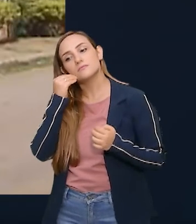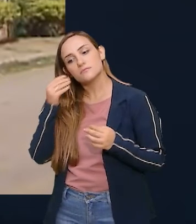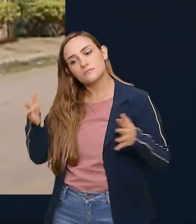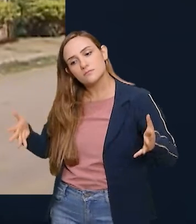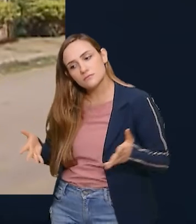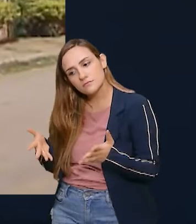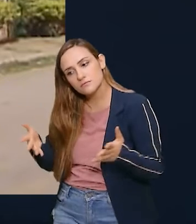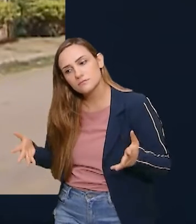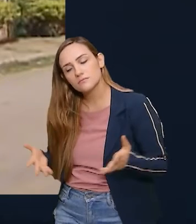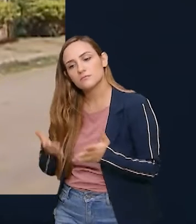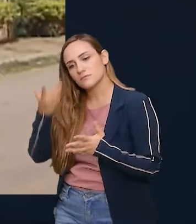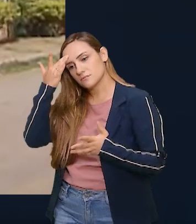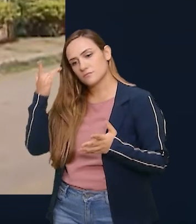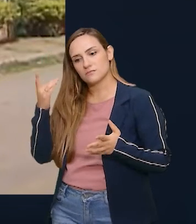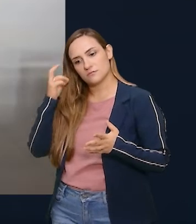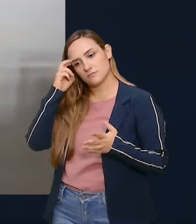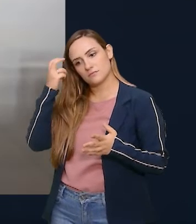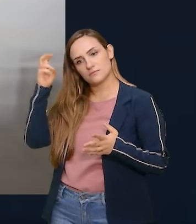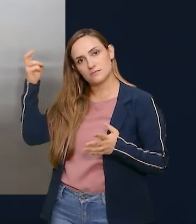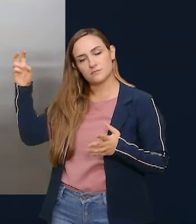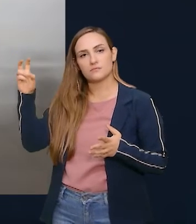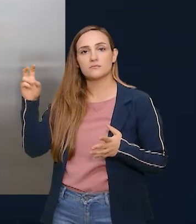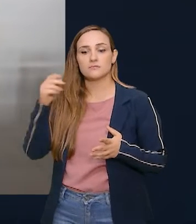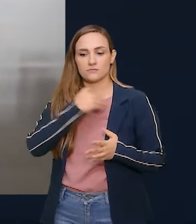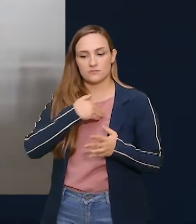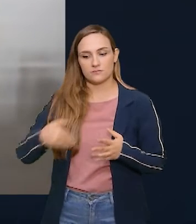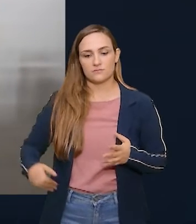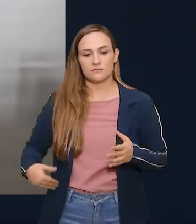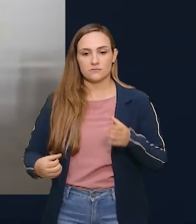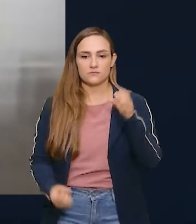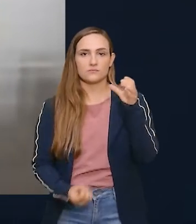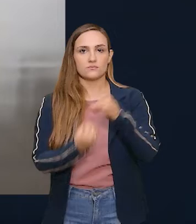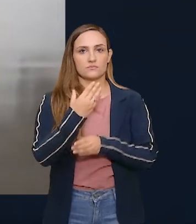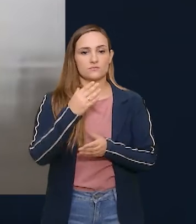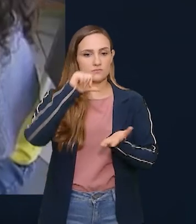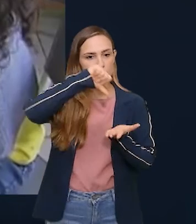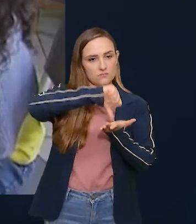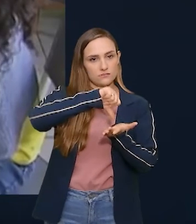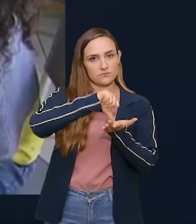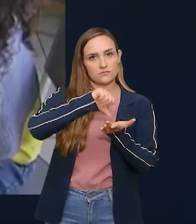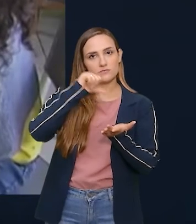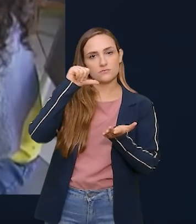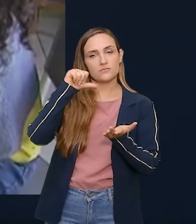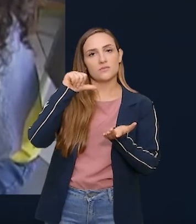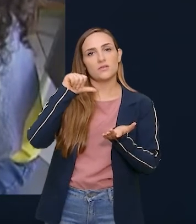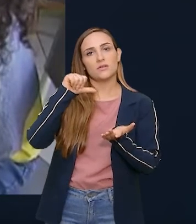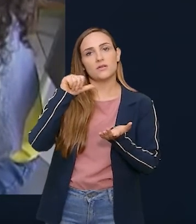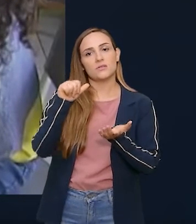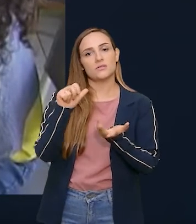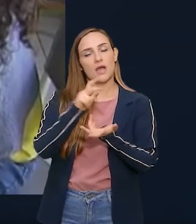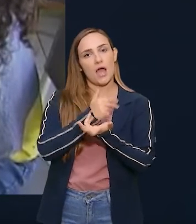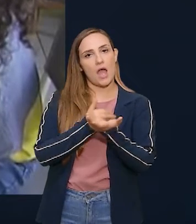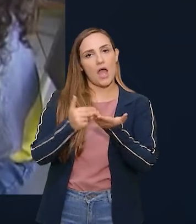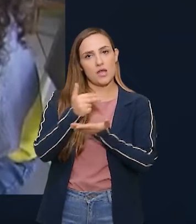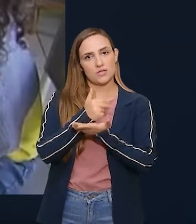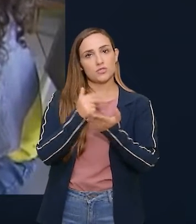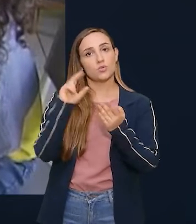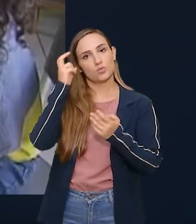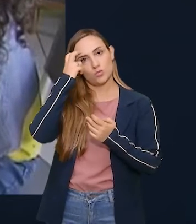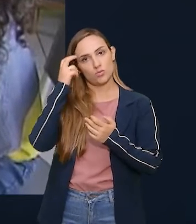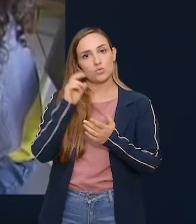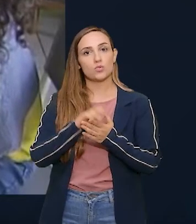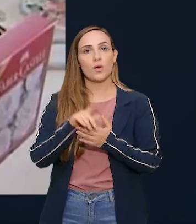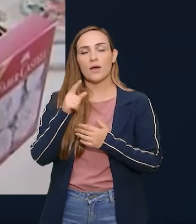Na tentativa de estimular o desenvolvimento dos superdotados, o governo criou unidades especializadas como este polo de arte e cultura